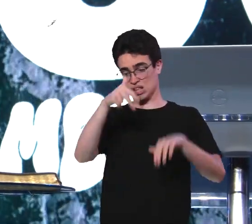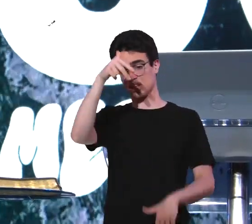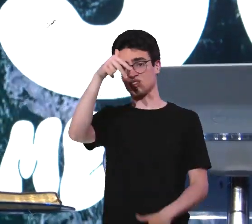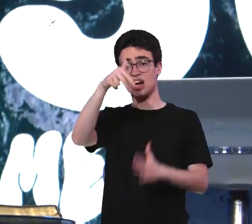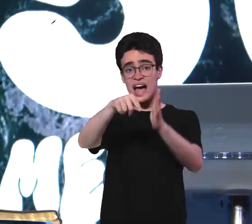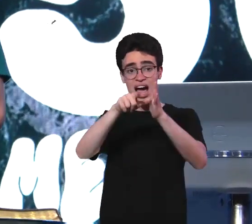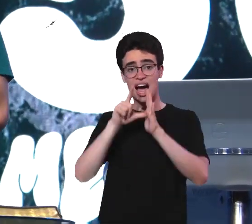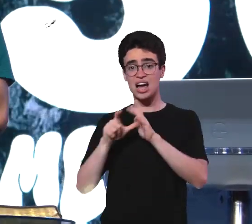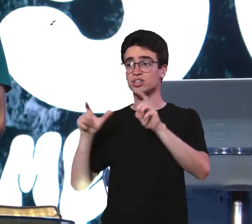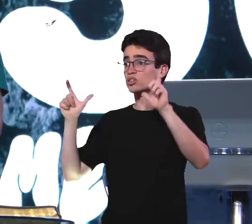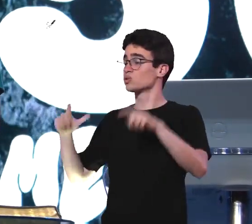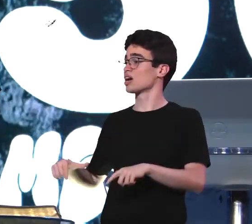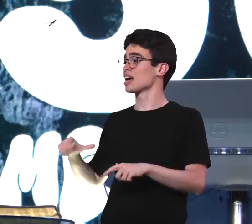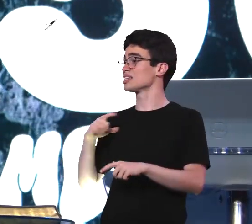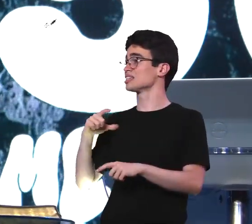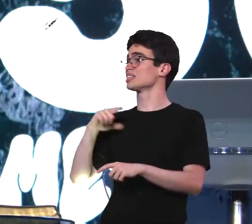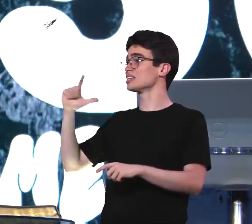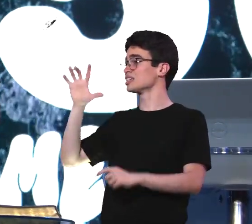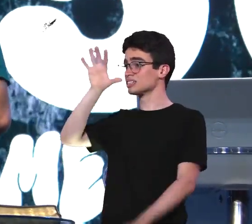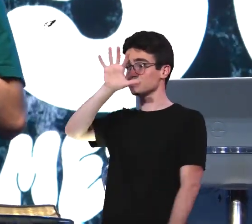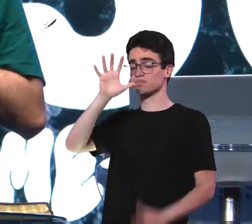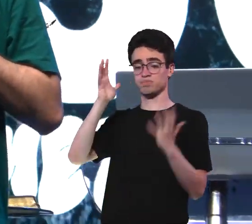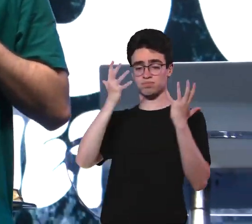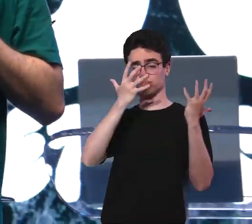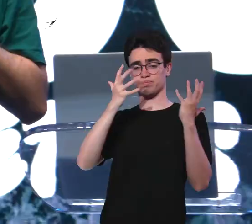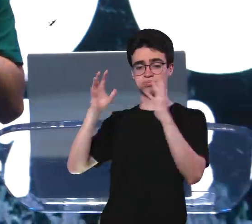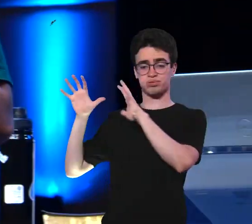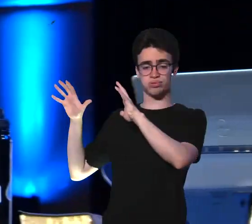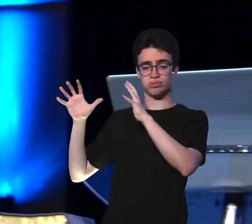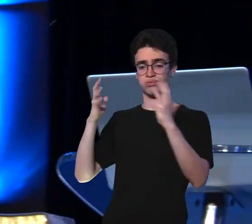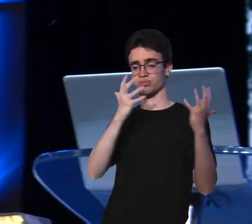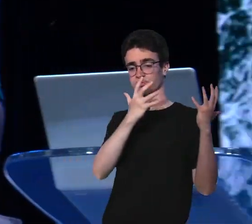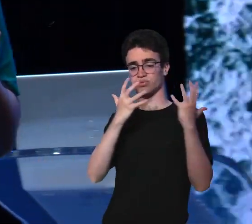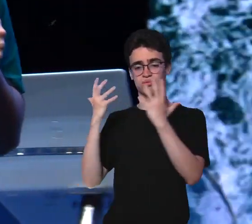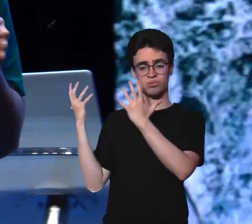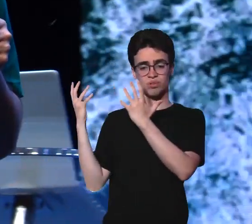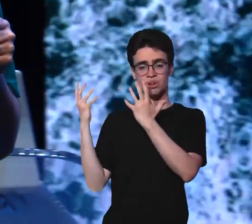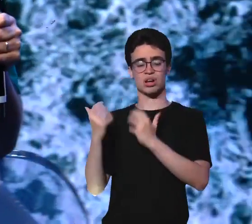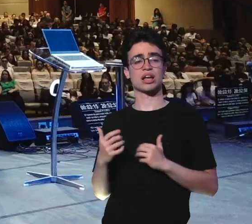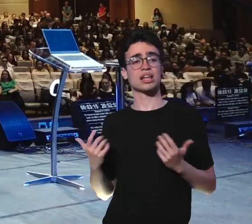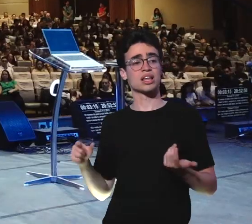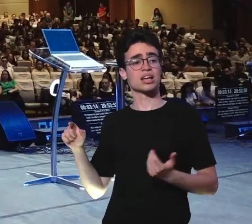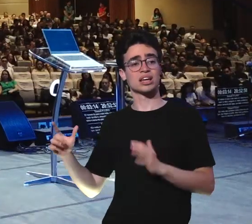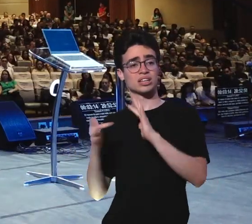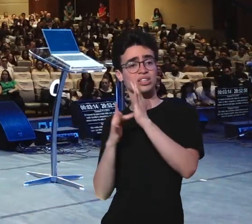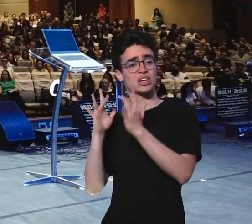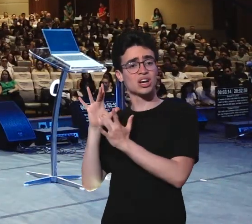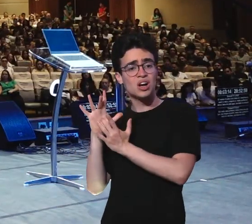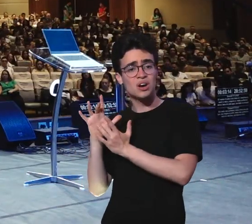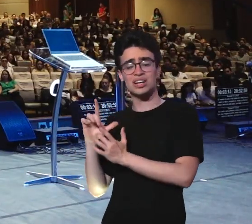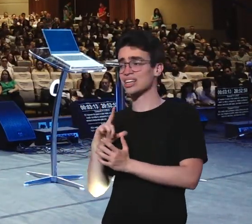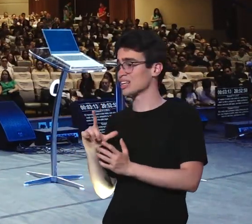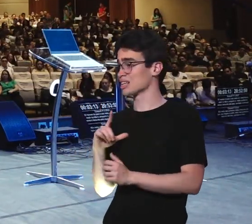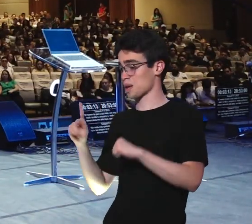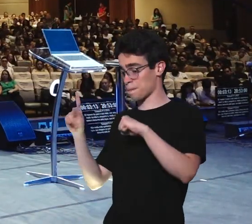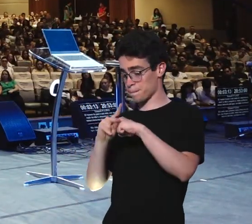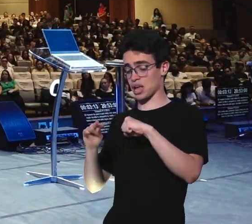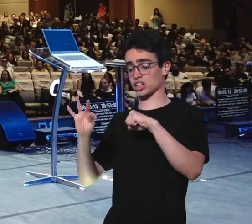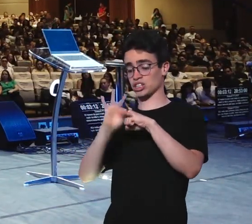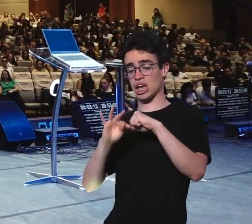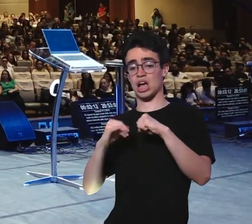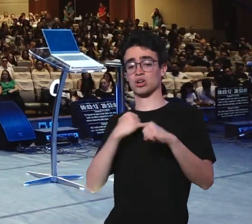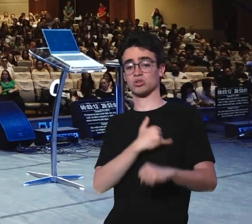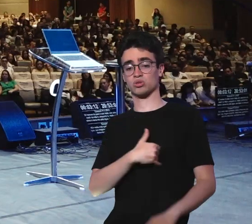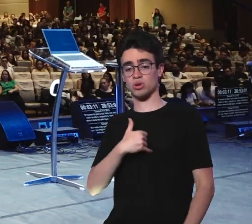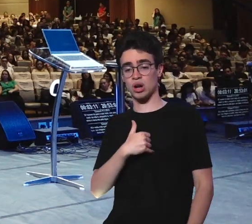Monte da Transfiguração, estava apenas ele, Pedro, Tiago e João, e a Bíblia diz que Jesus